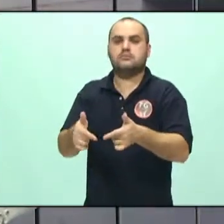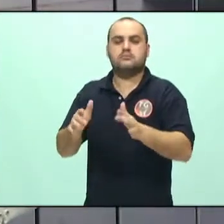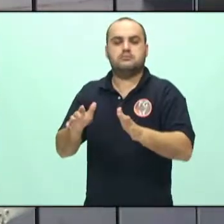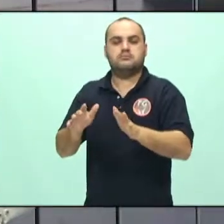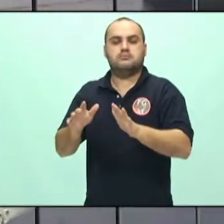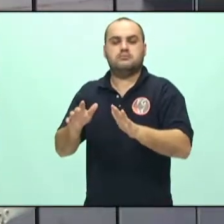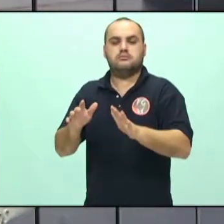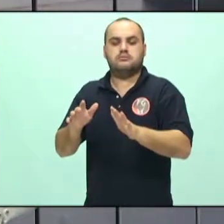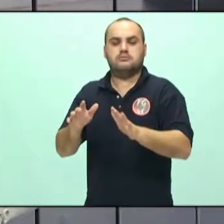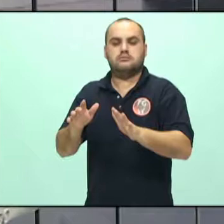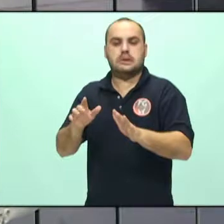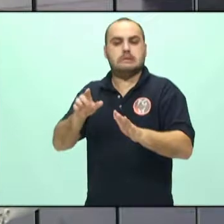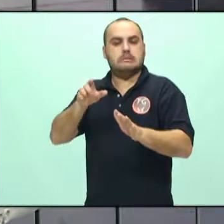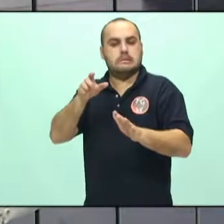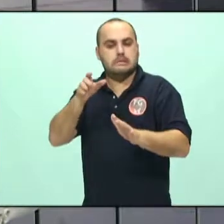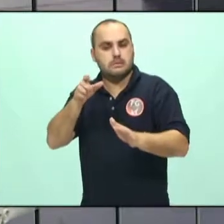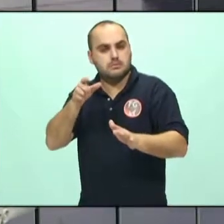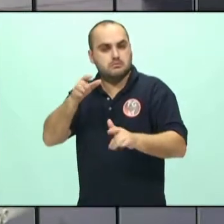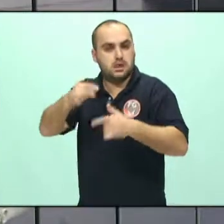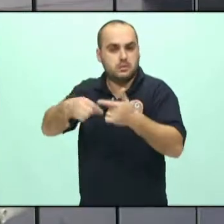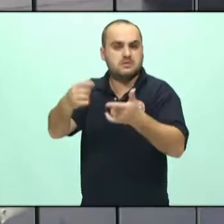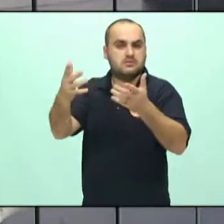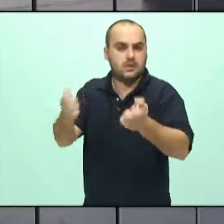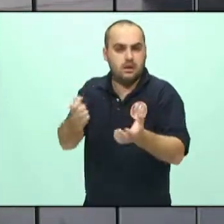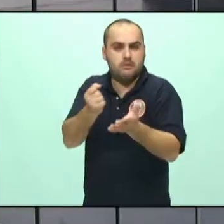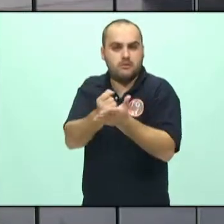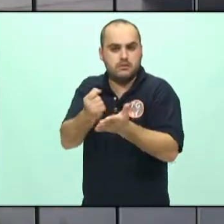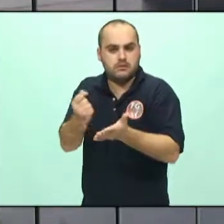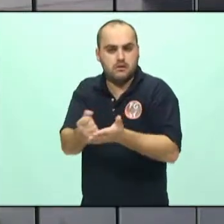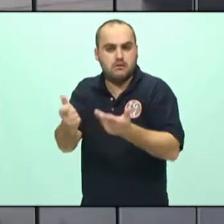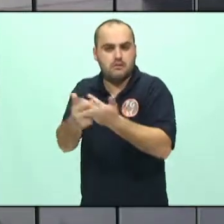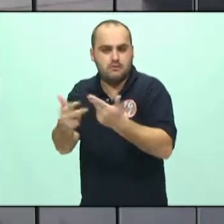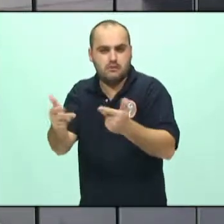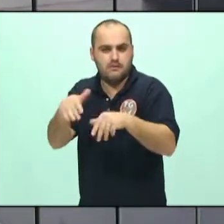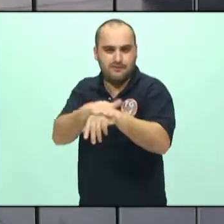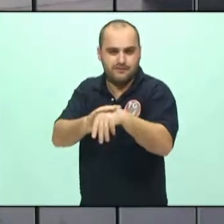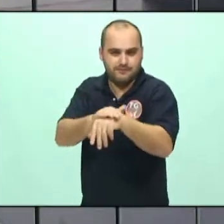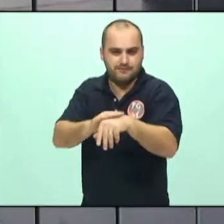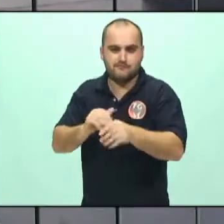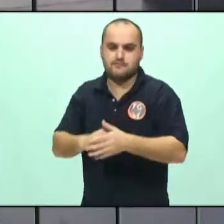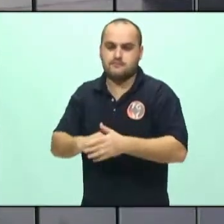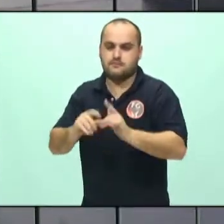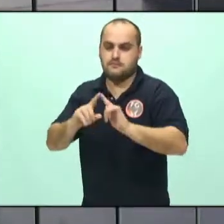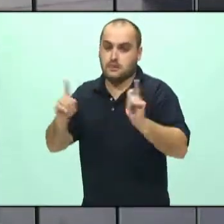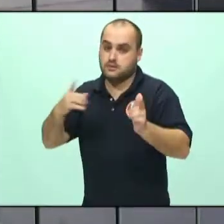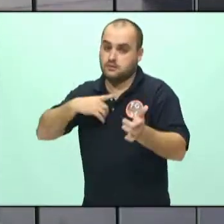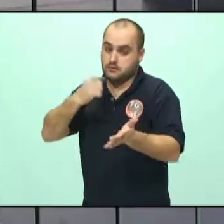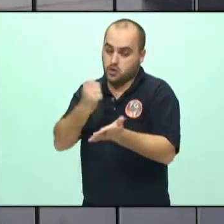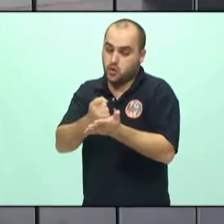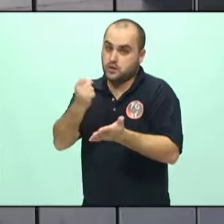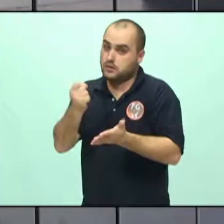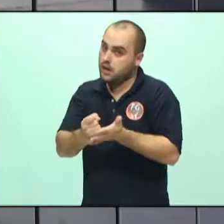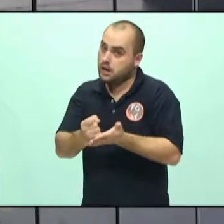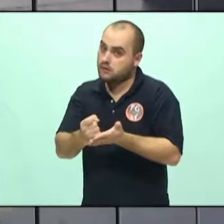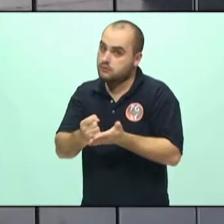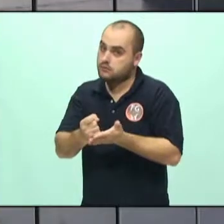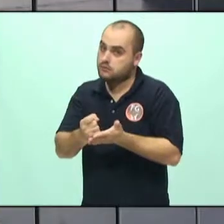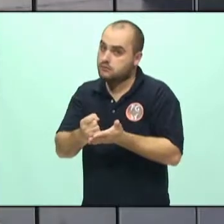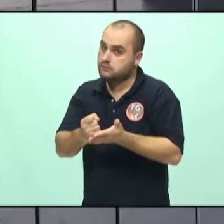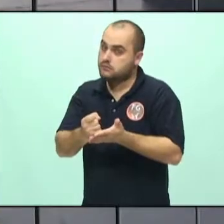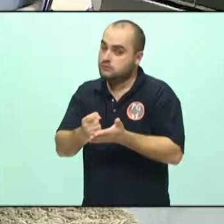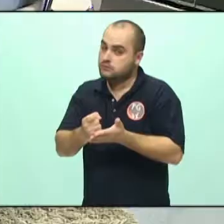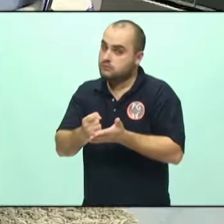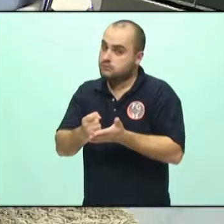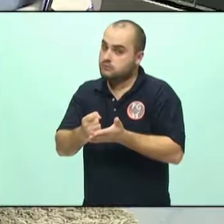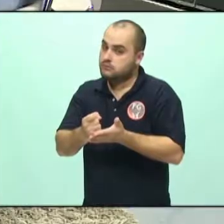se o povo quiser nos recontratar ou quiser contratar para alguma outra coisa, a gente conversa. Por enquanto eu tenho um contrato e eu tenho que honrar esse contrato. Mas